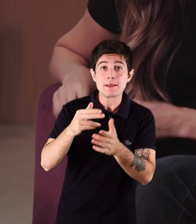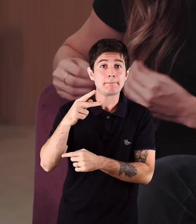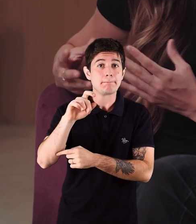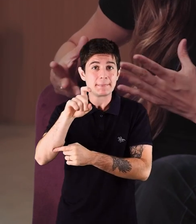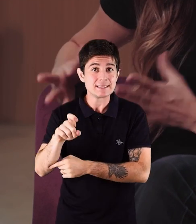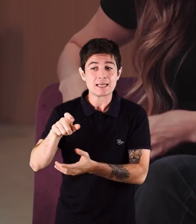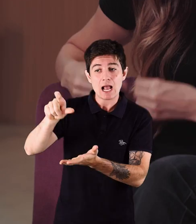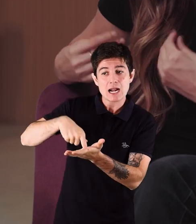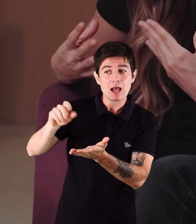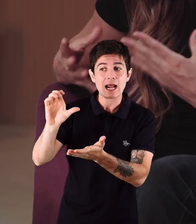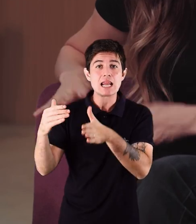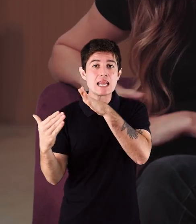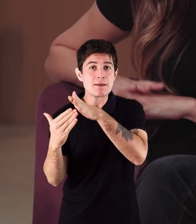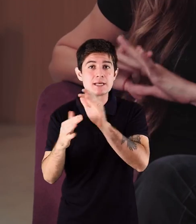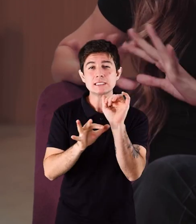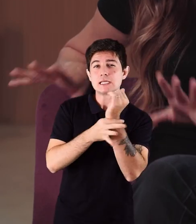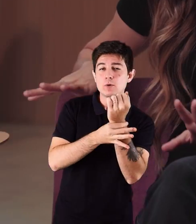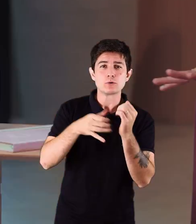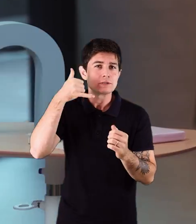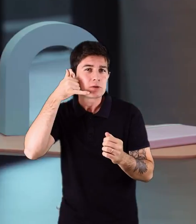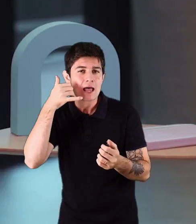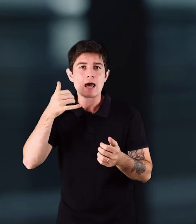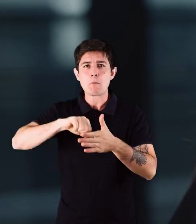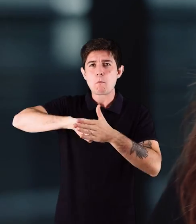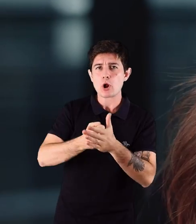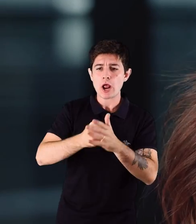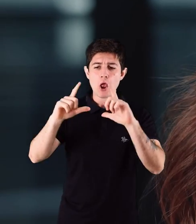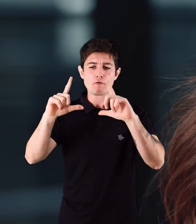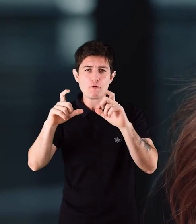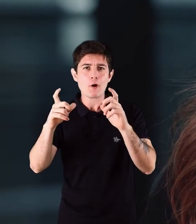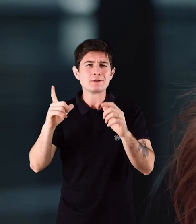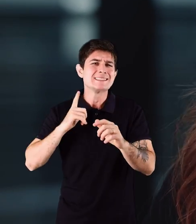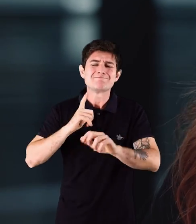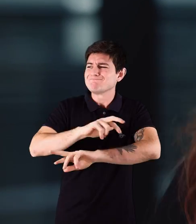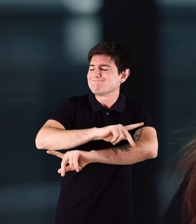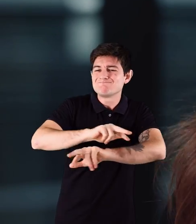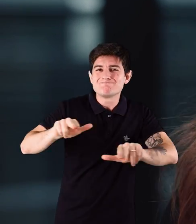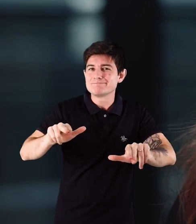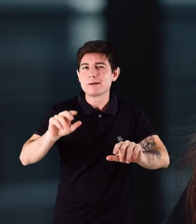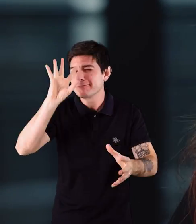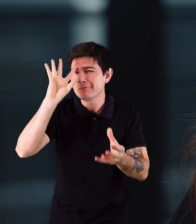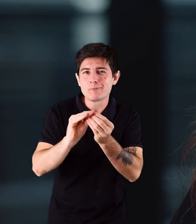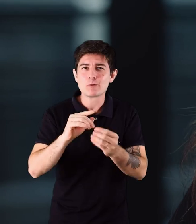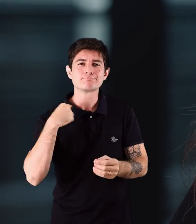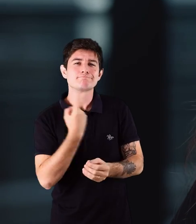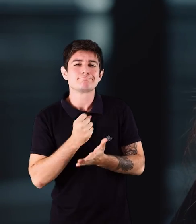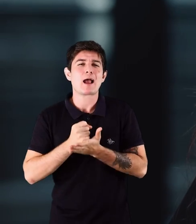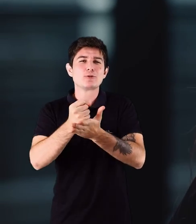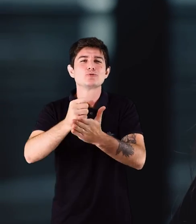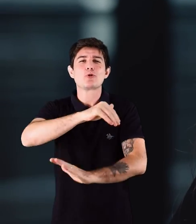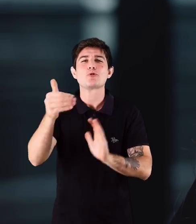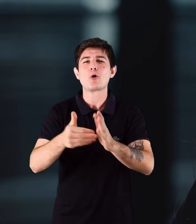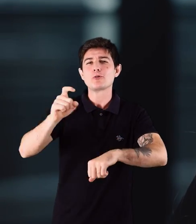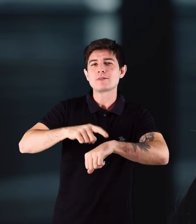crédito, seguro de celular, bloqueio de prints, entre outras. Ou seja, o tempo todo a gente te ajuda a cuidar do seu dinheiro.